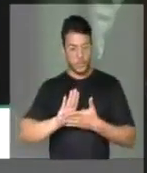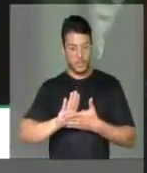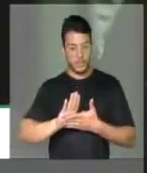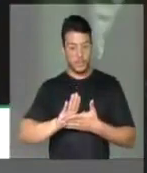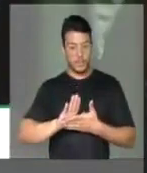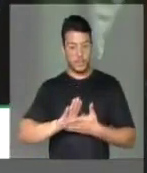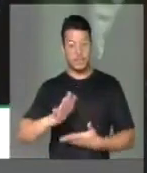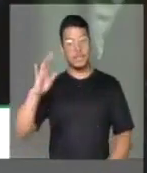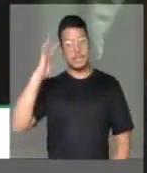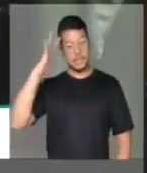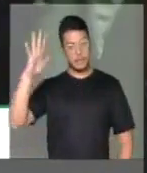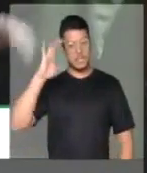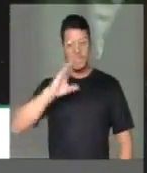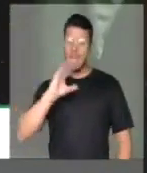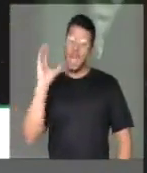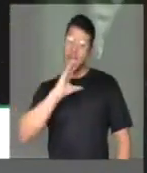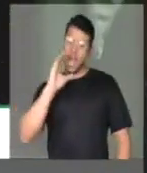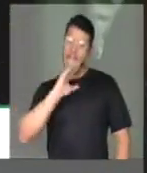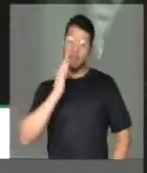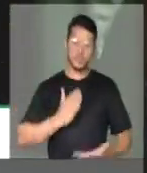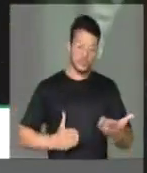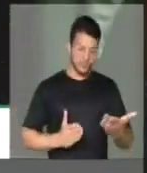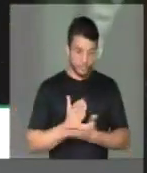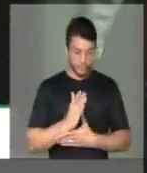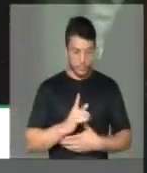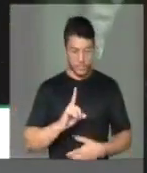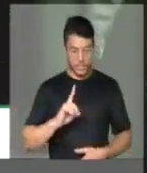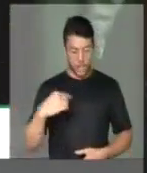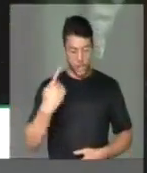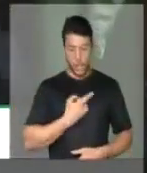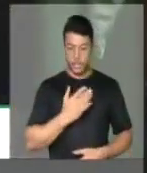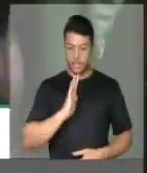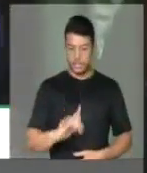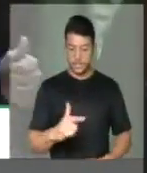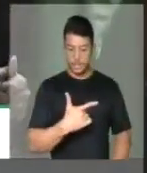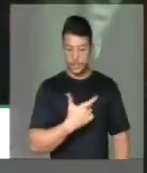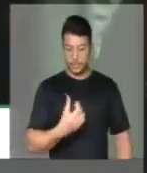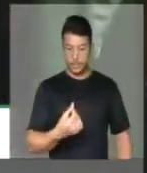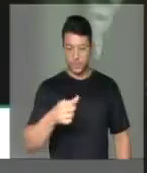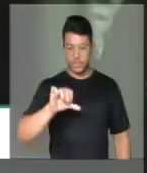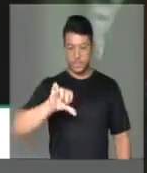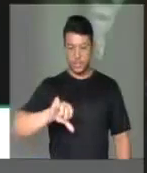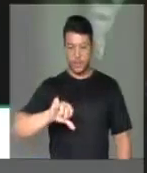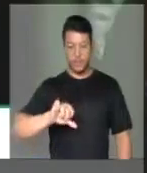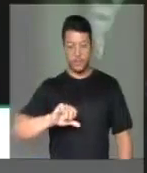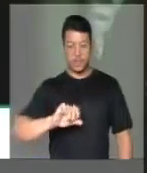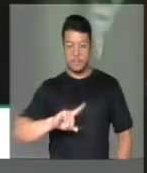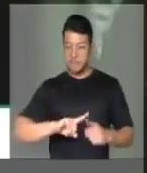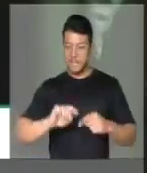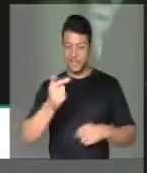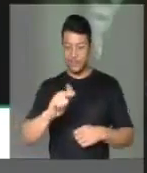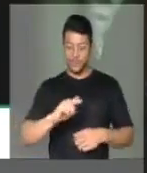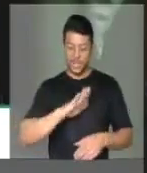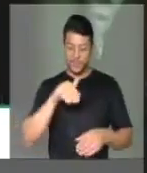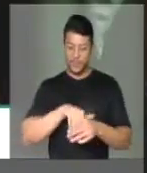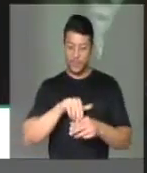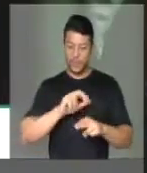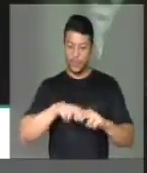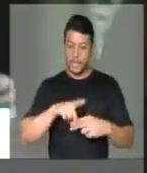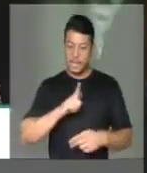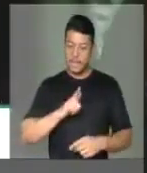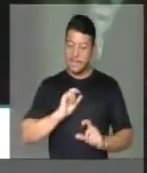eles imaginaram que o aprovar rapidinho a gente tá em 2019 eles não tiveram votos suficientes para aprovar porque houve